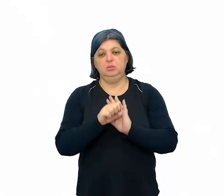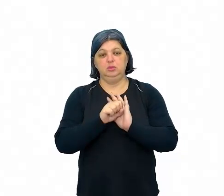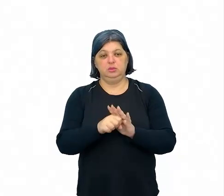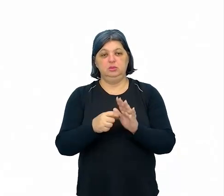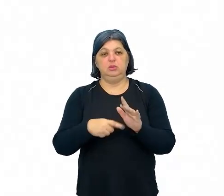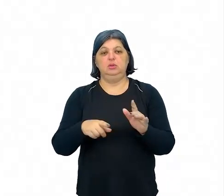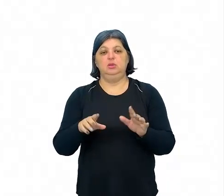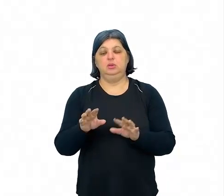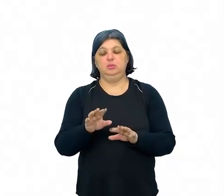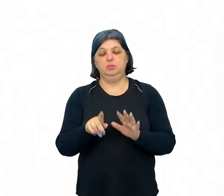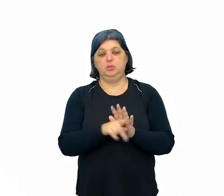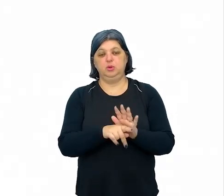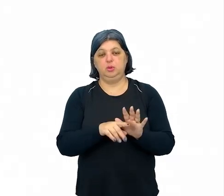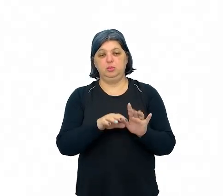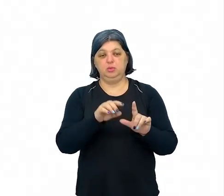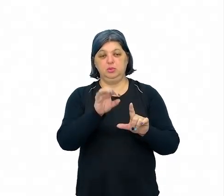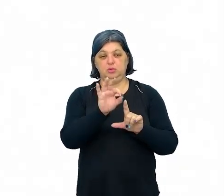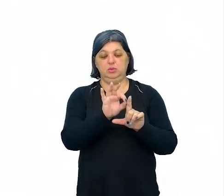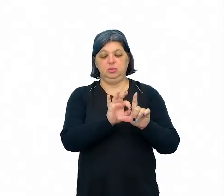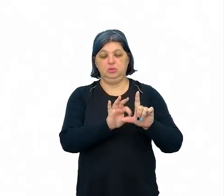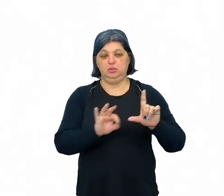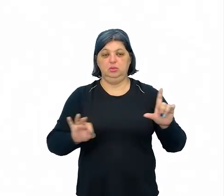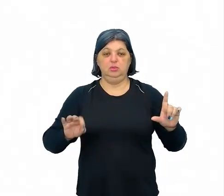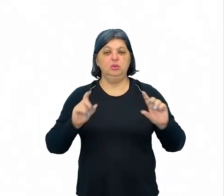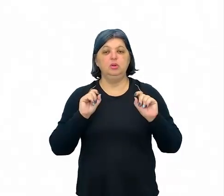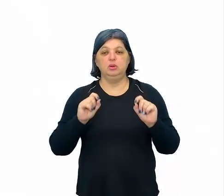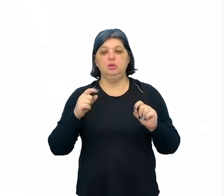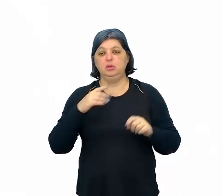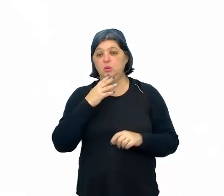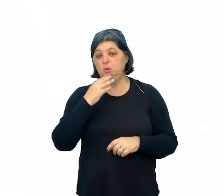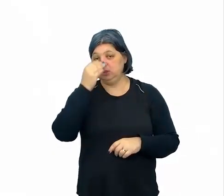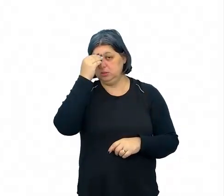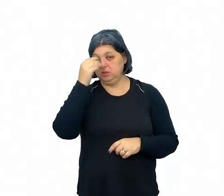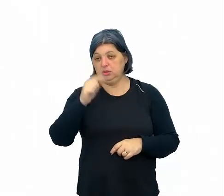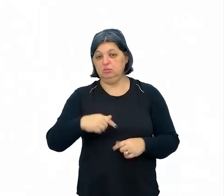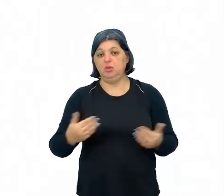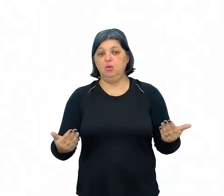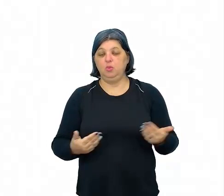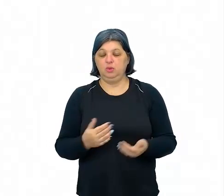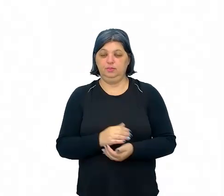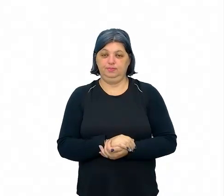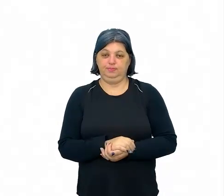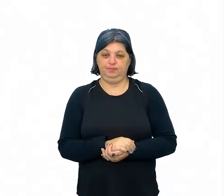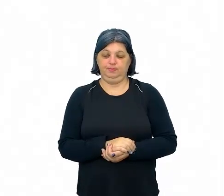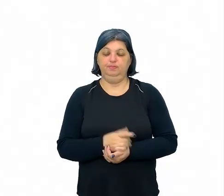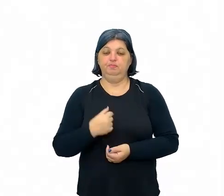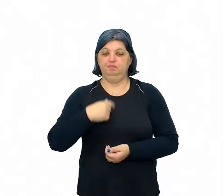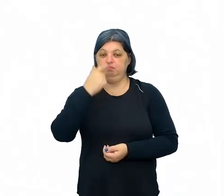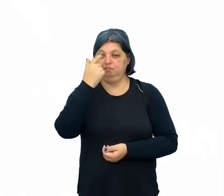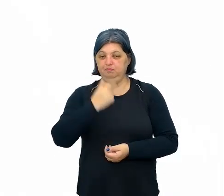cartesiano. Então, que tipo de conhecimento é mobilizado nesse momento, né? Então,